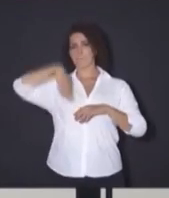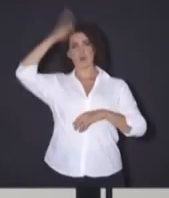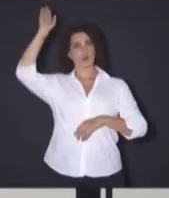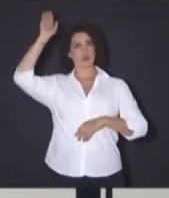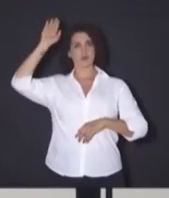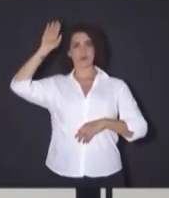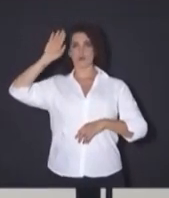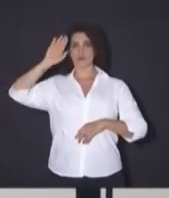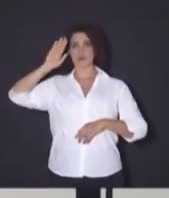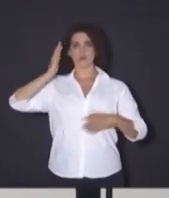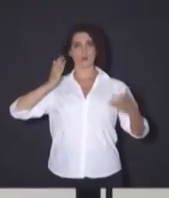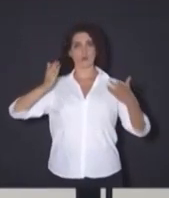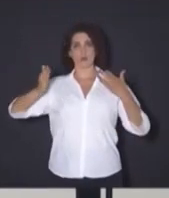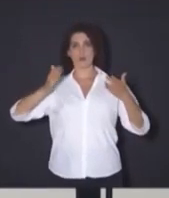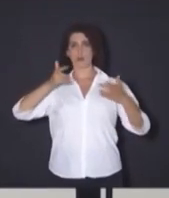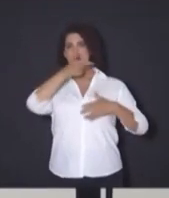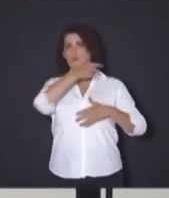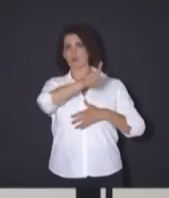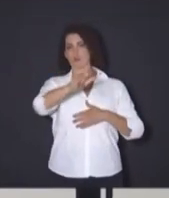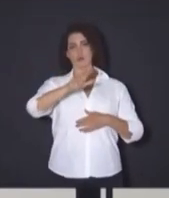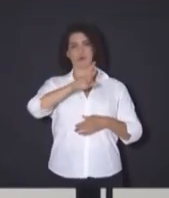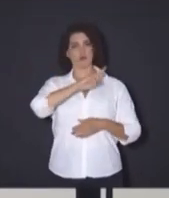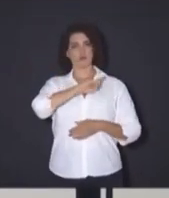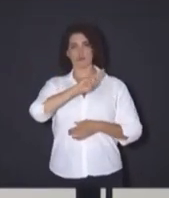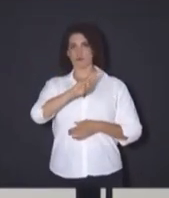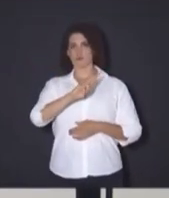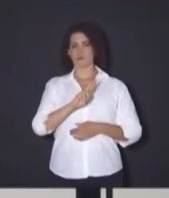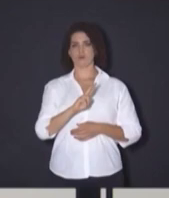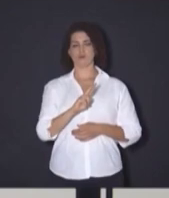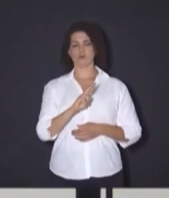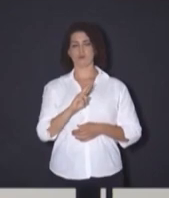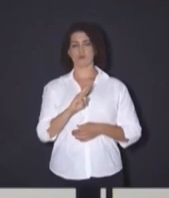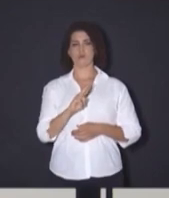qualquer outra religião.